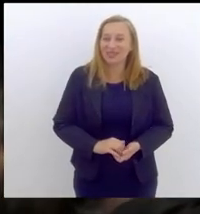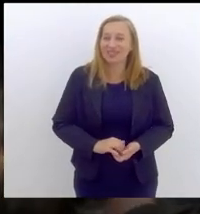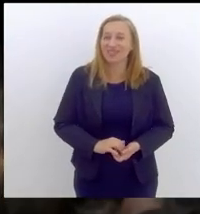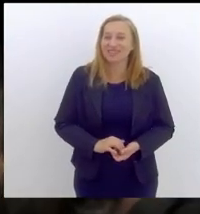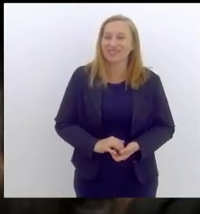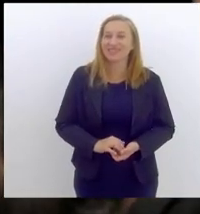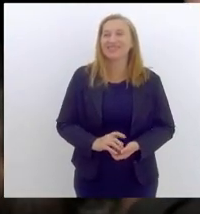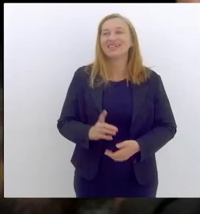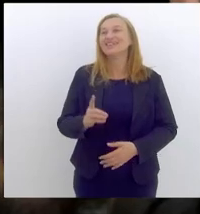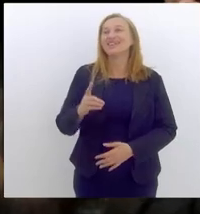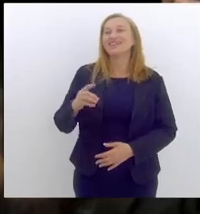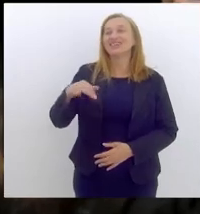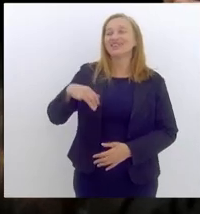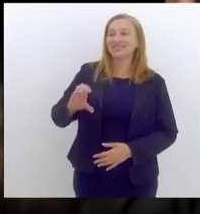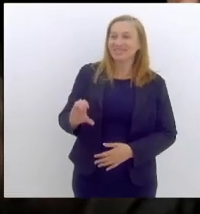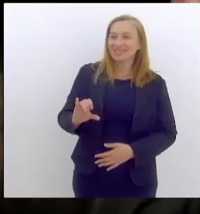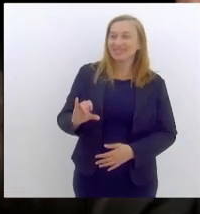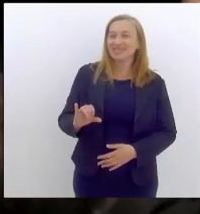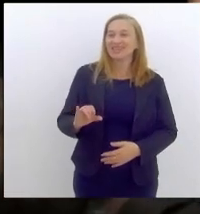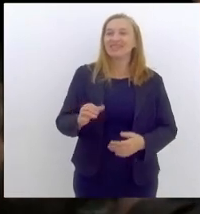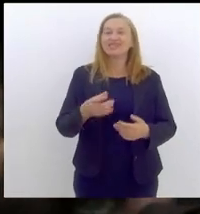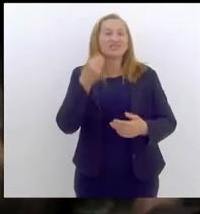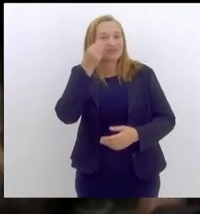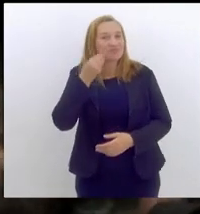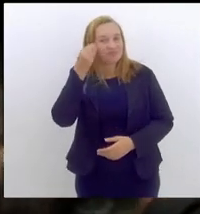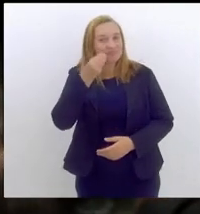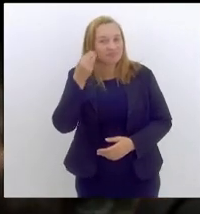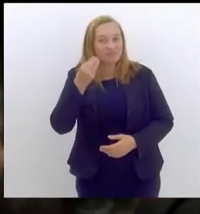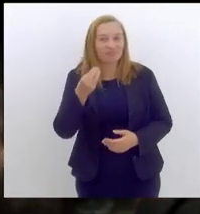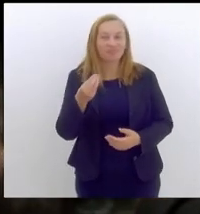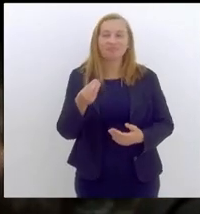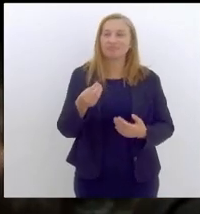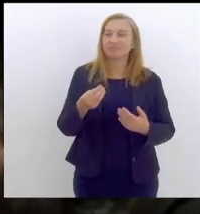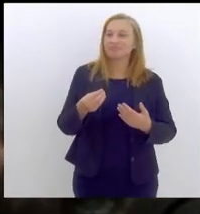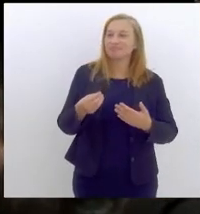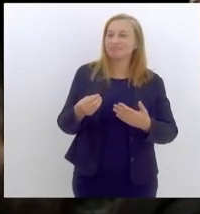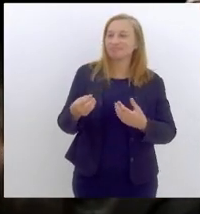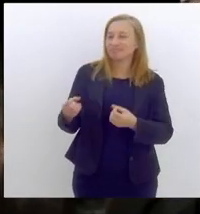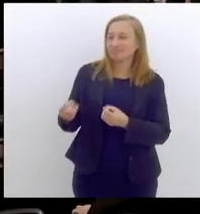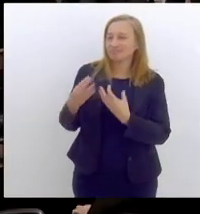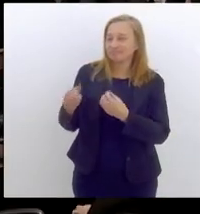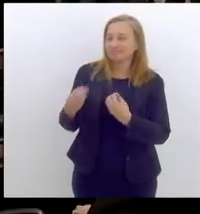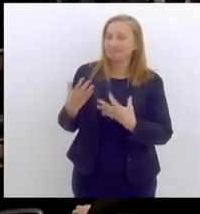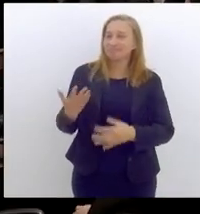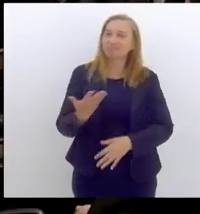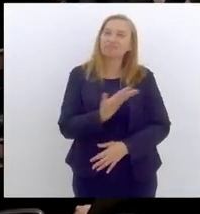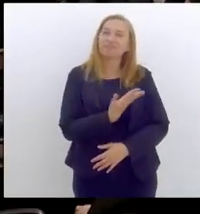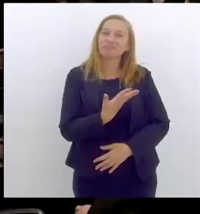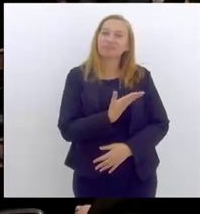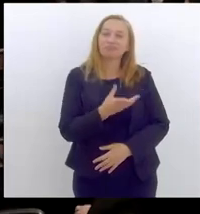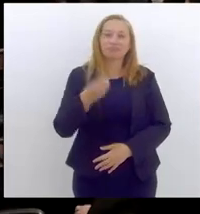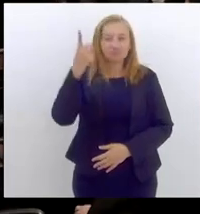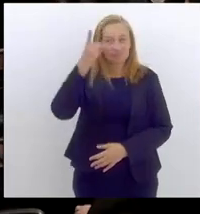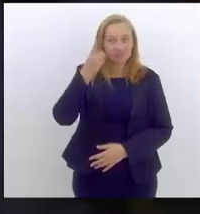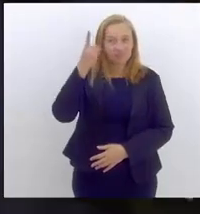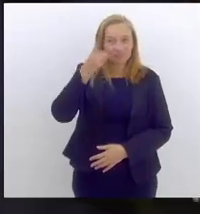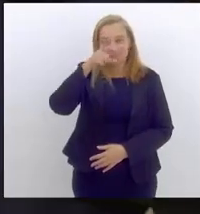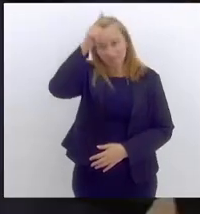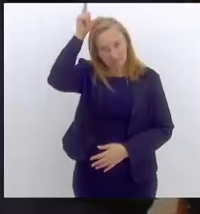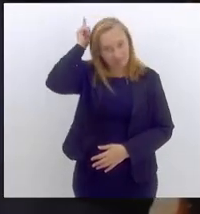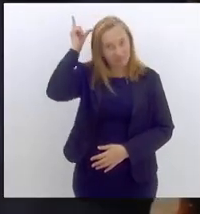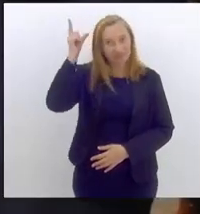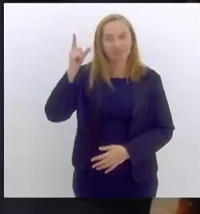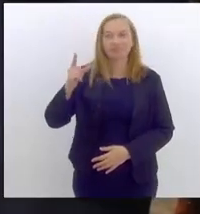Mink, que tem tanta experiência a nos passar, ao lado do meu querido deputado Luiz Paulo, com quem eu